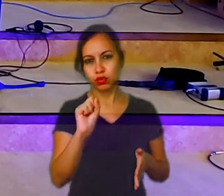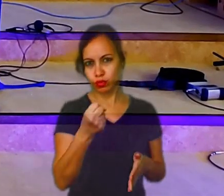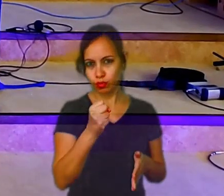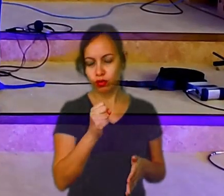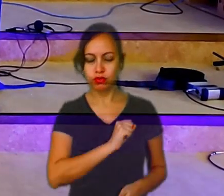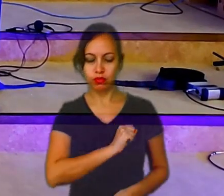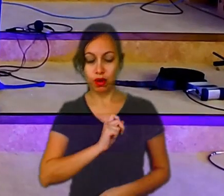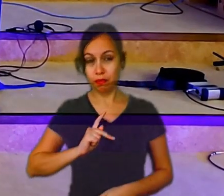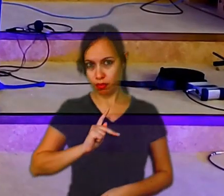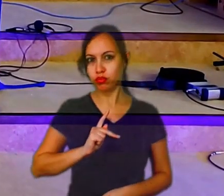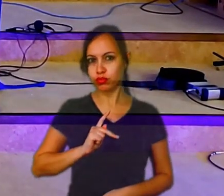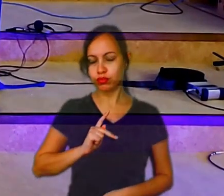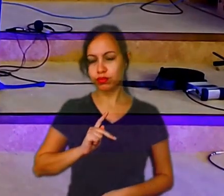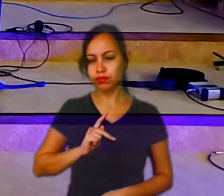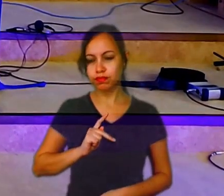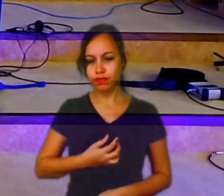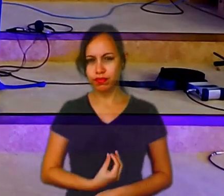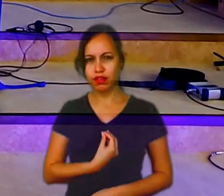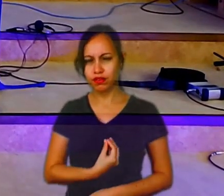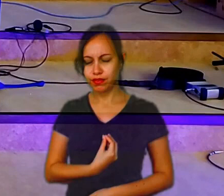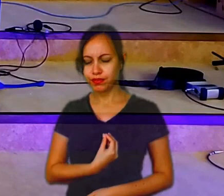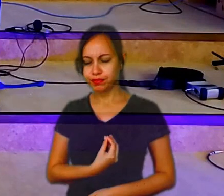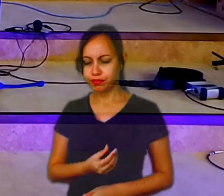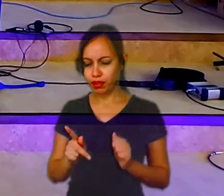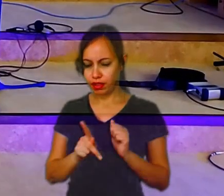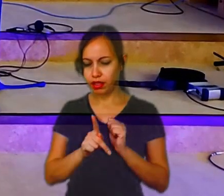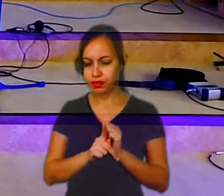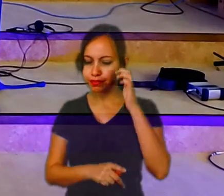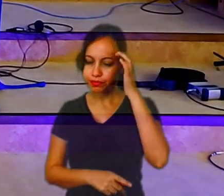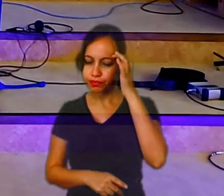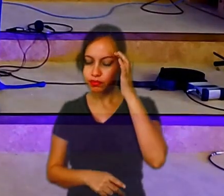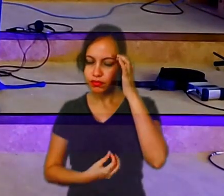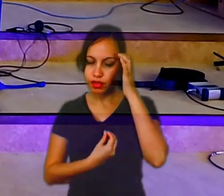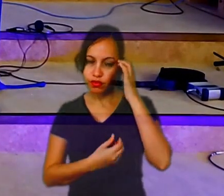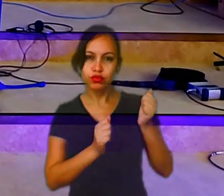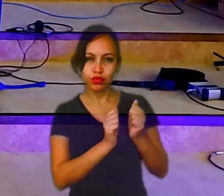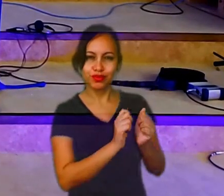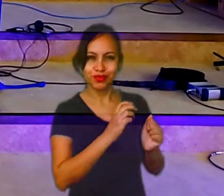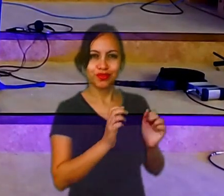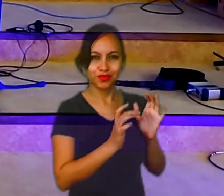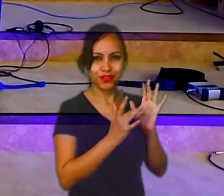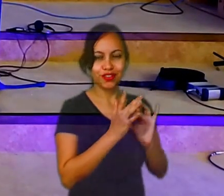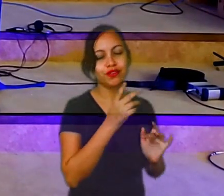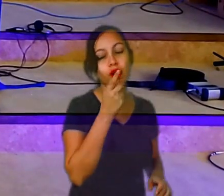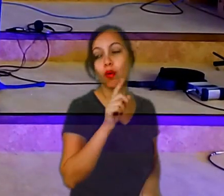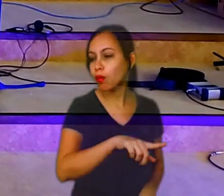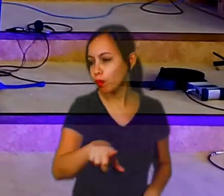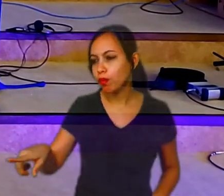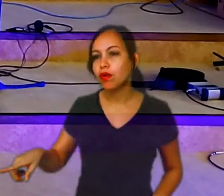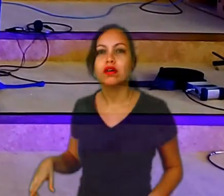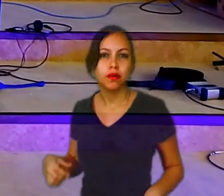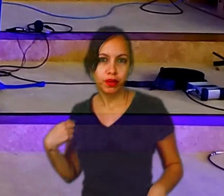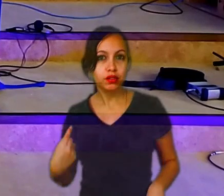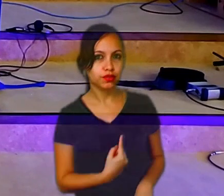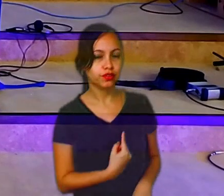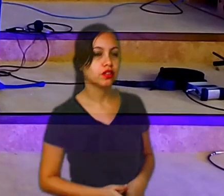sua experiência vivida no dia a dia e com o próprio Deus, ele diz para os irmãos, para nós no dia